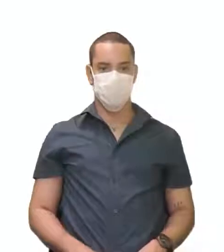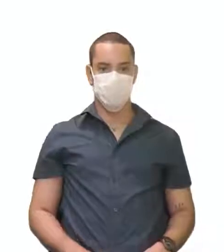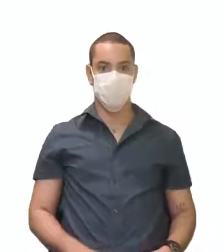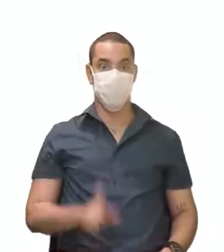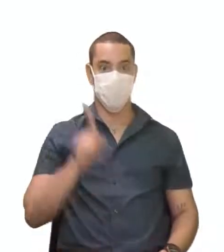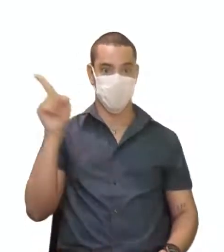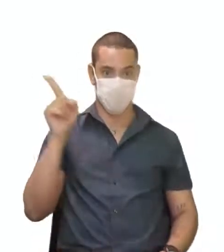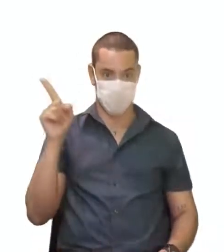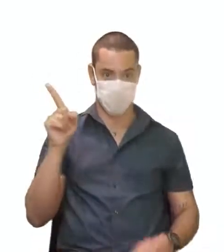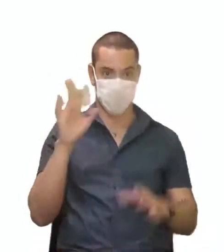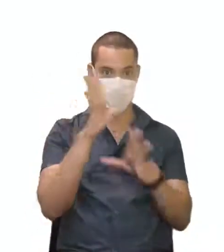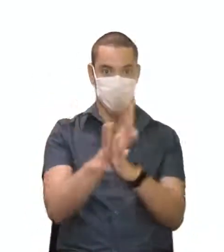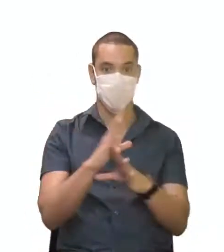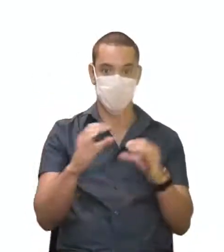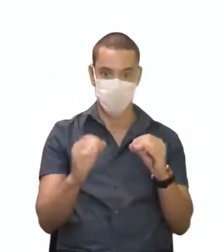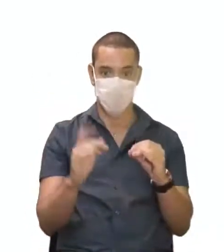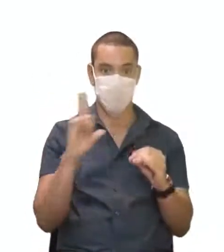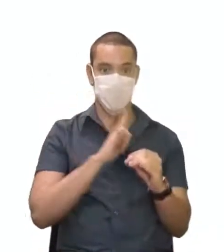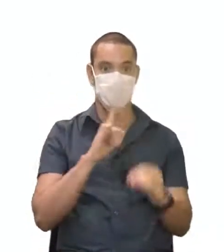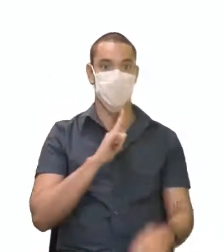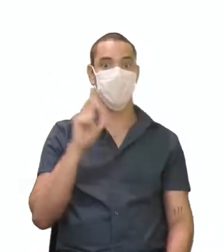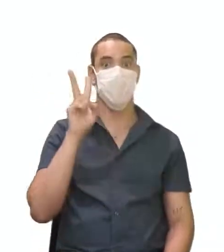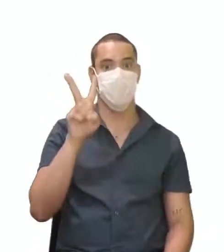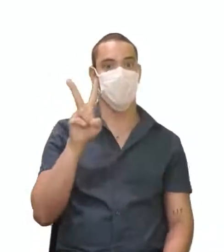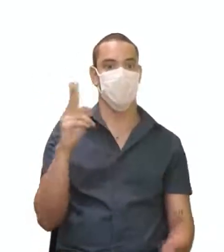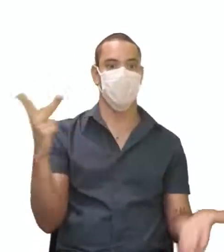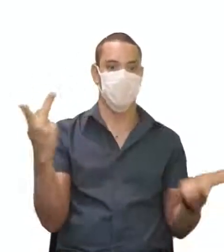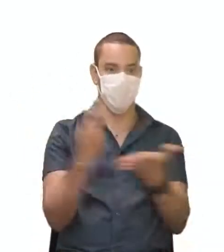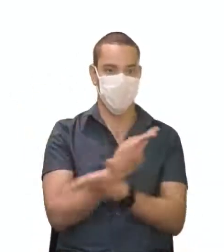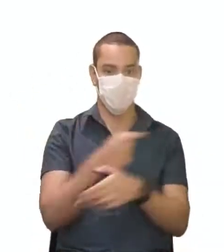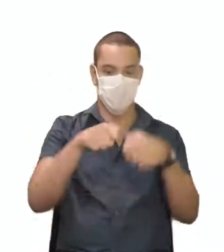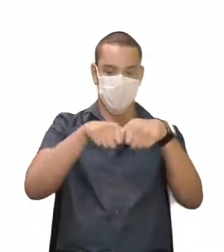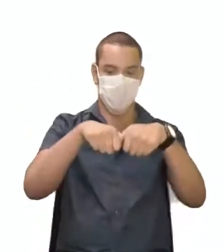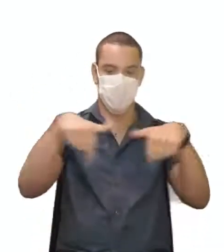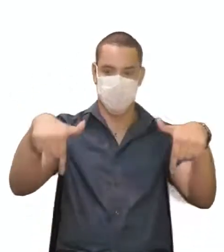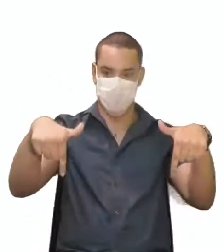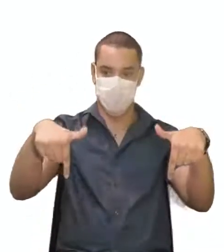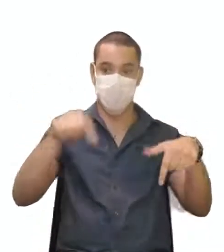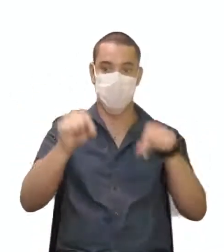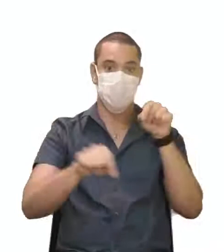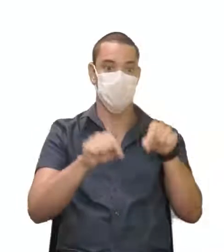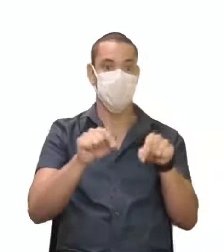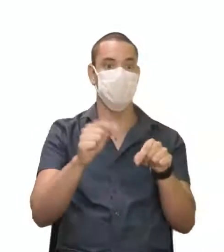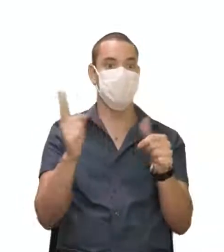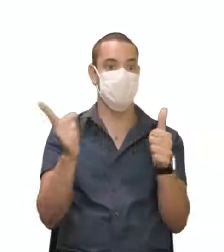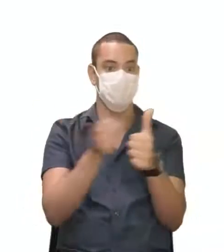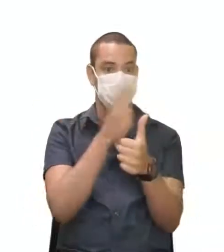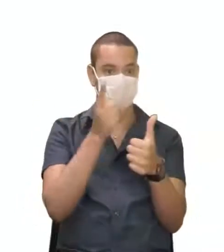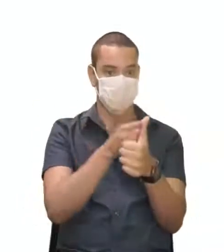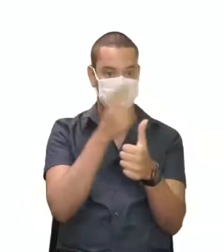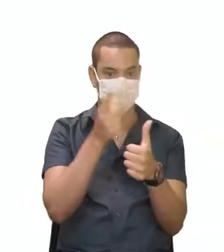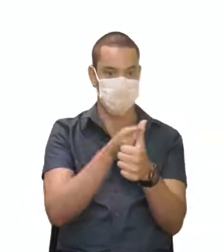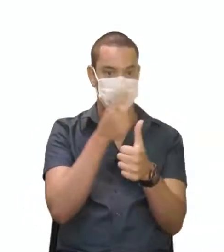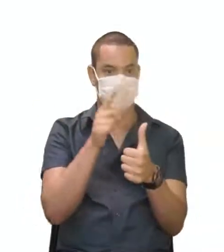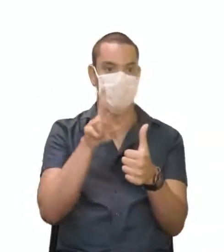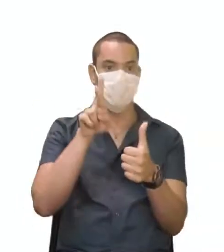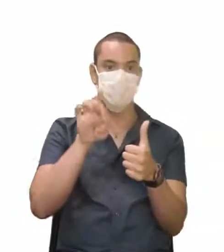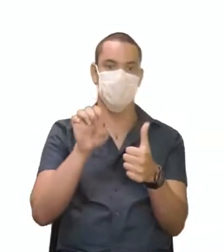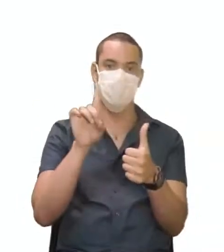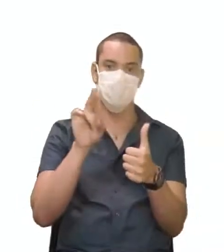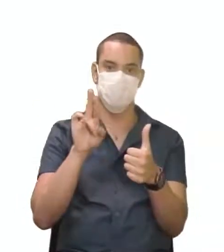No processo de meiose, você tem duas situações. O primeiro momento ele é chamado